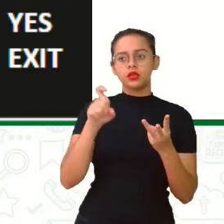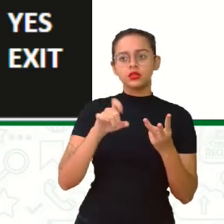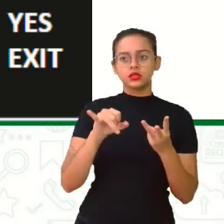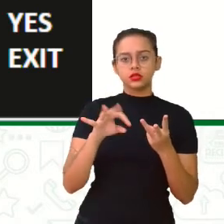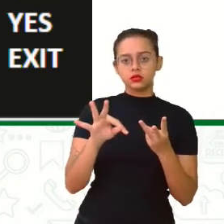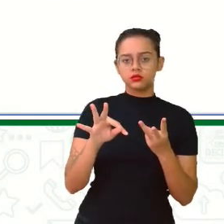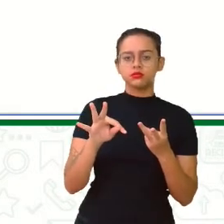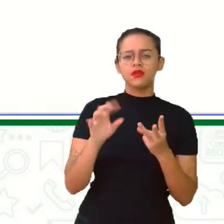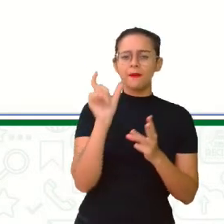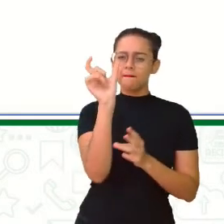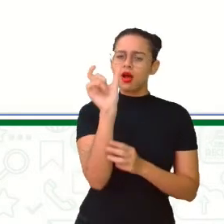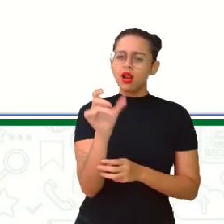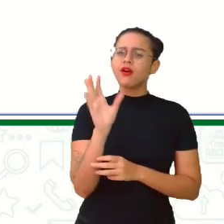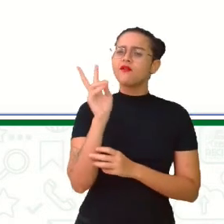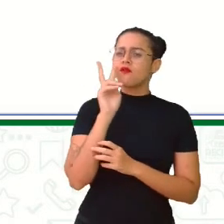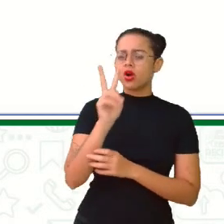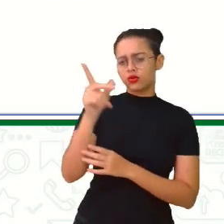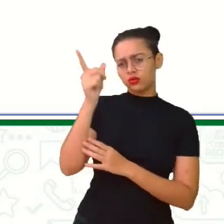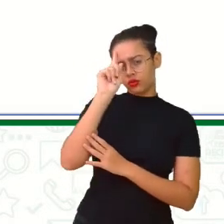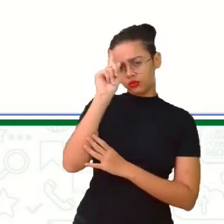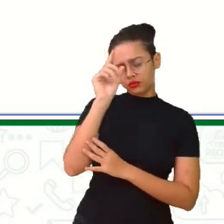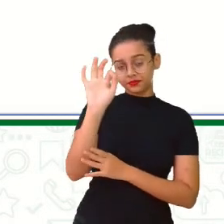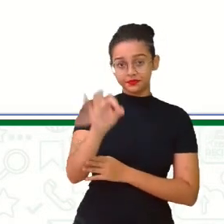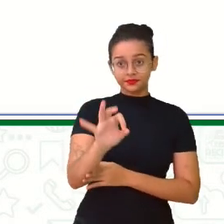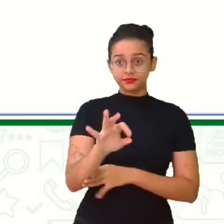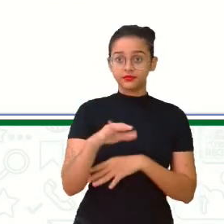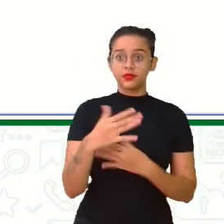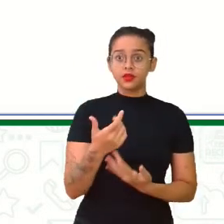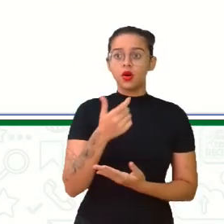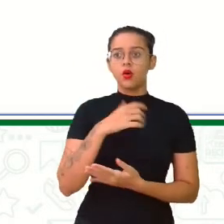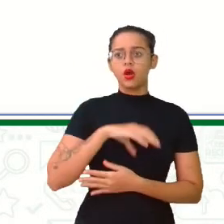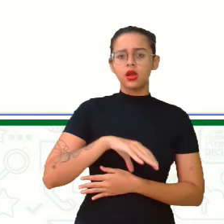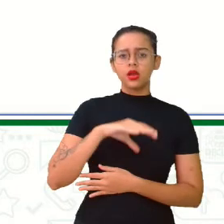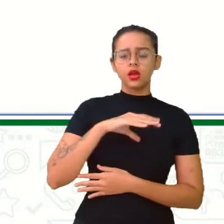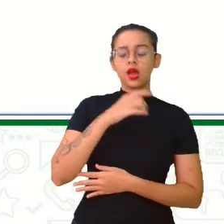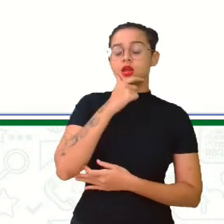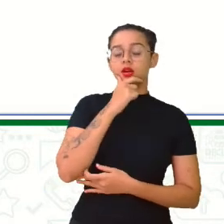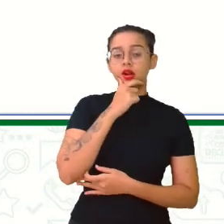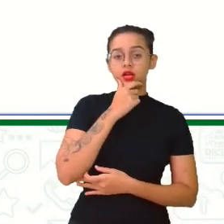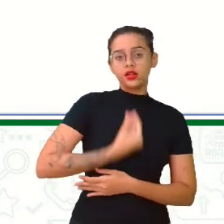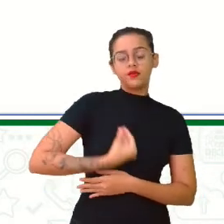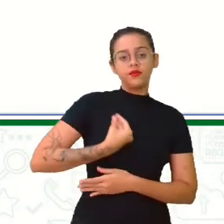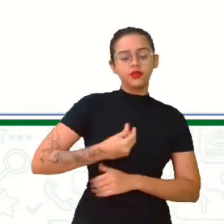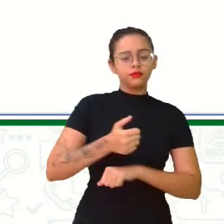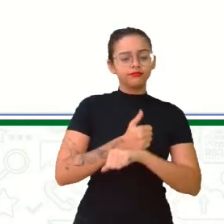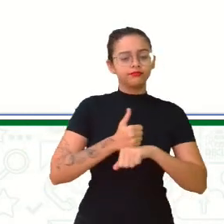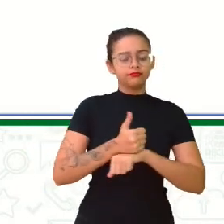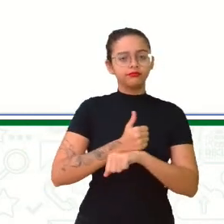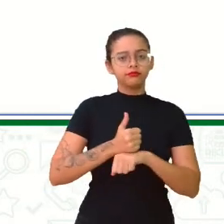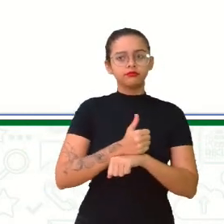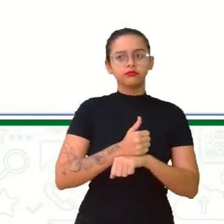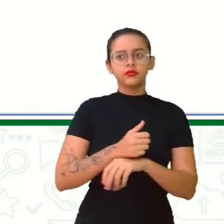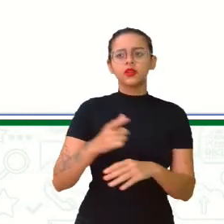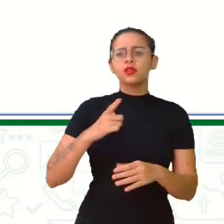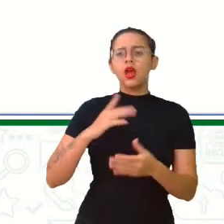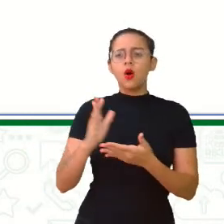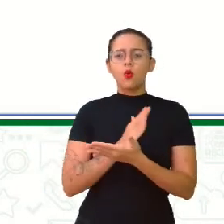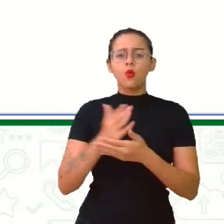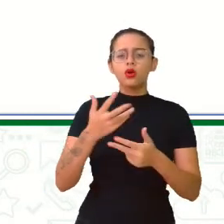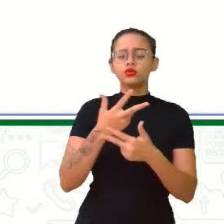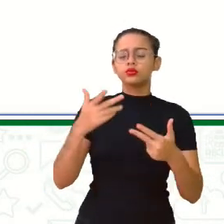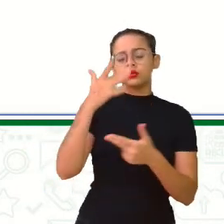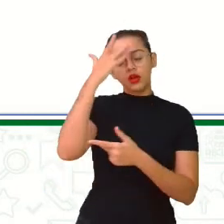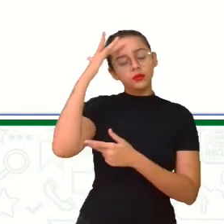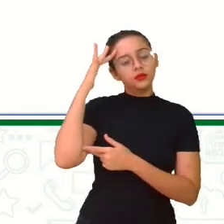dia. E o inglês na vida profissional, alguns itens, né, que as pessoas